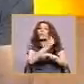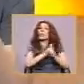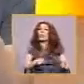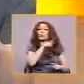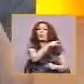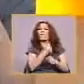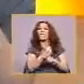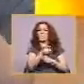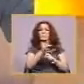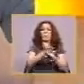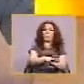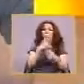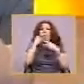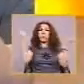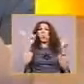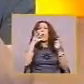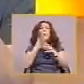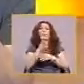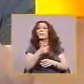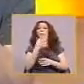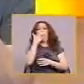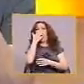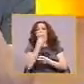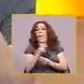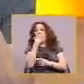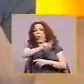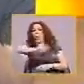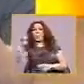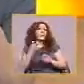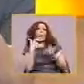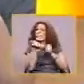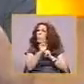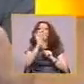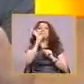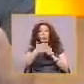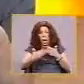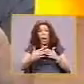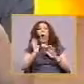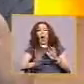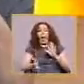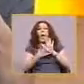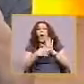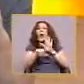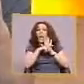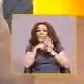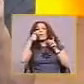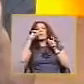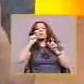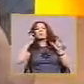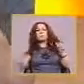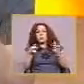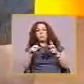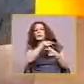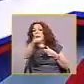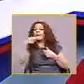também, quer direta, quer indireta. E, portanto, há neste momento já uma proteção legal forte em relação a